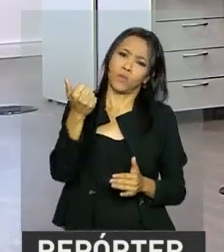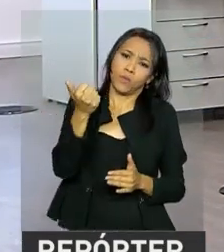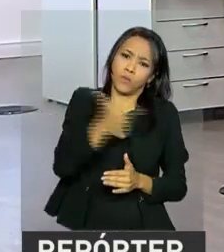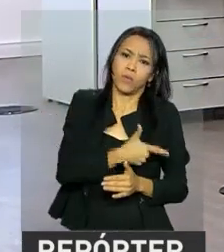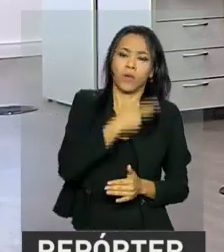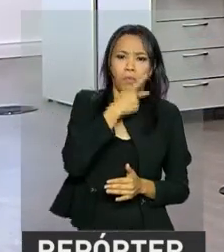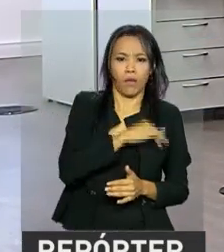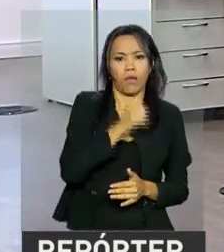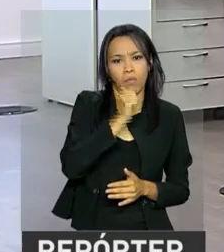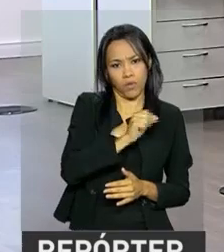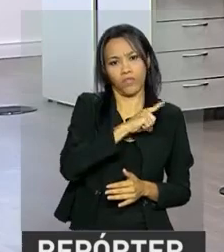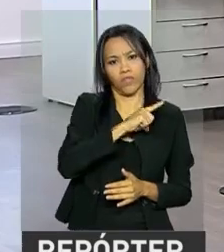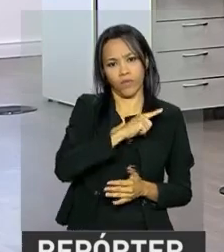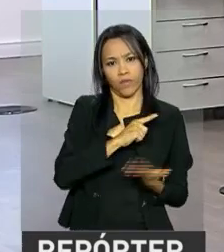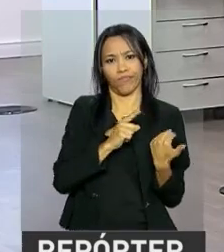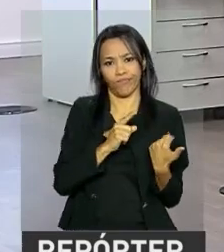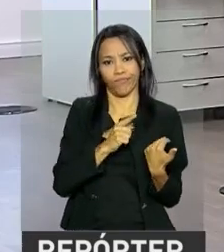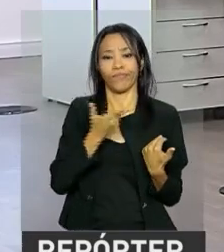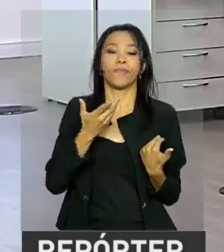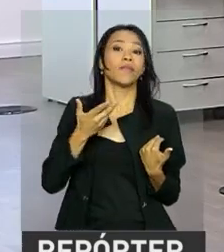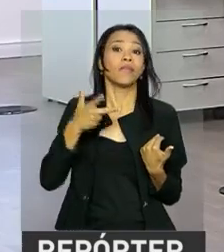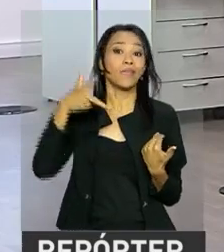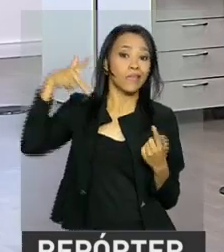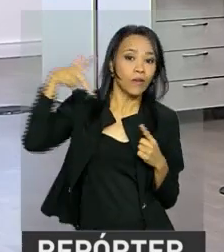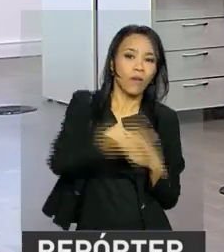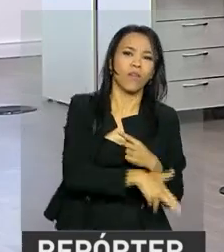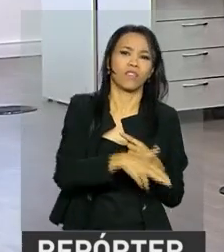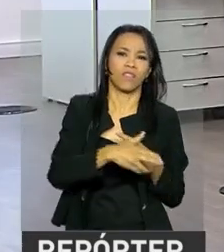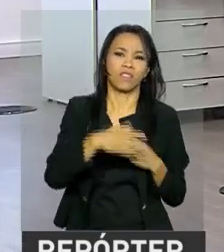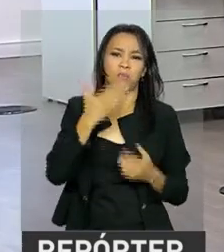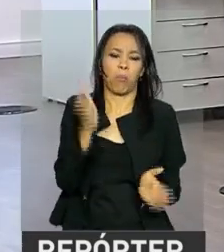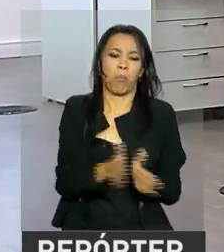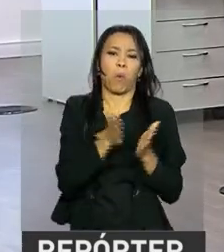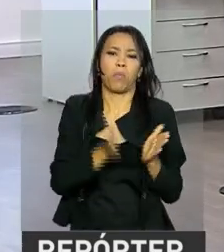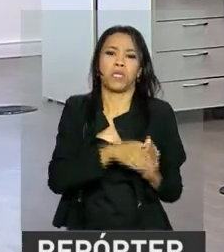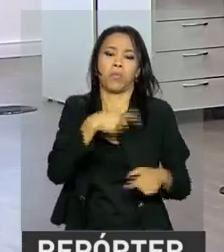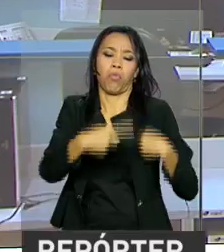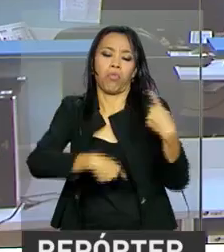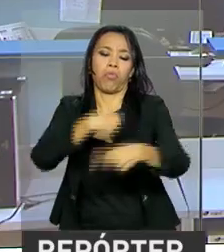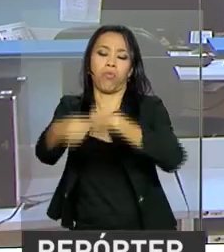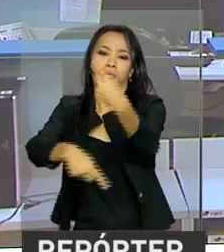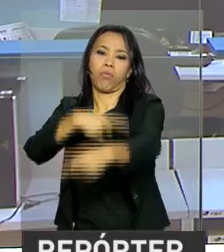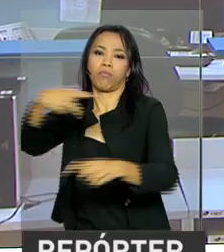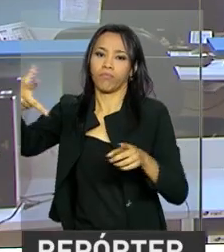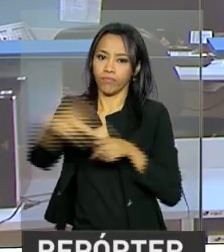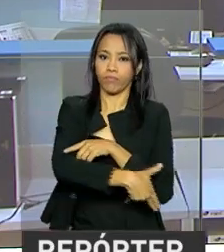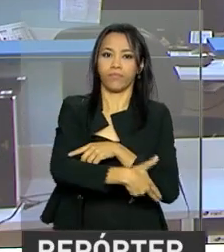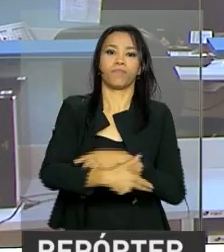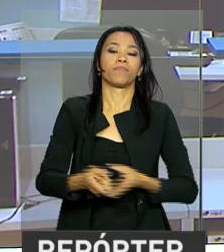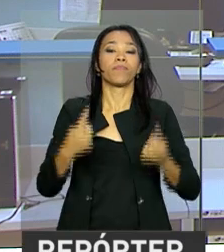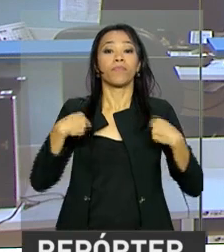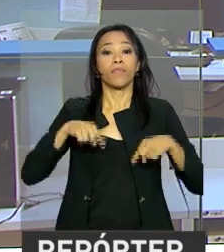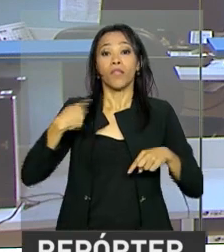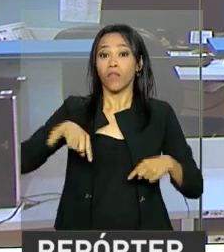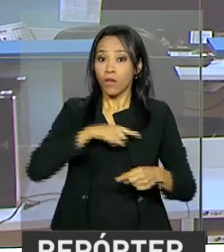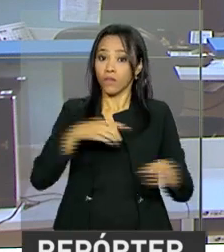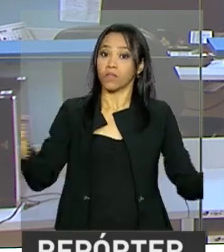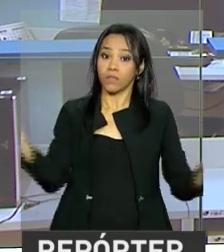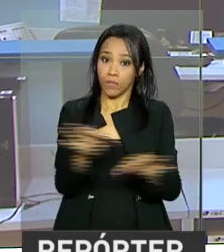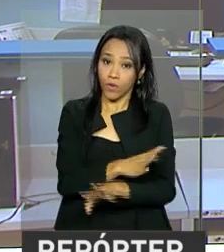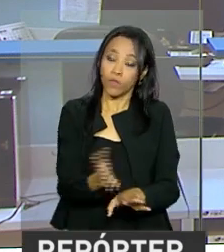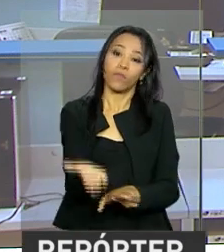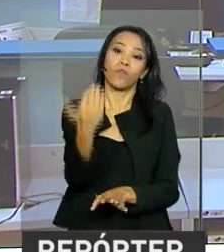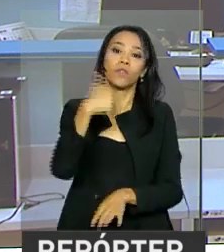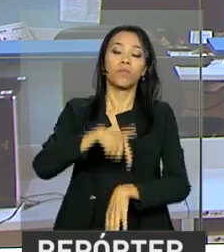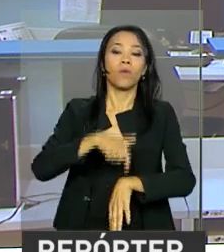tiveram E com isso consigam interromper um ciclo intergeneracional de pobreza e nós ficamos por aqui Voltamos às